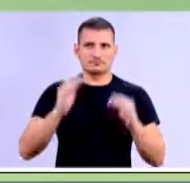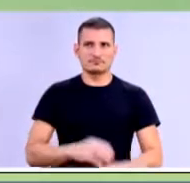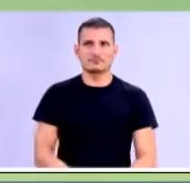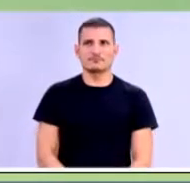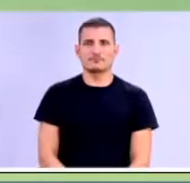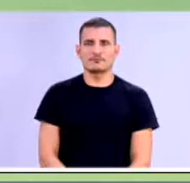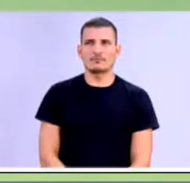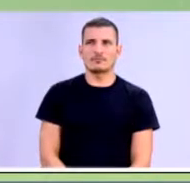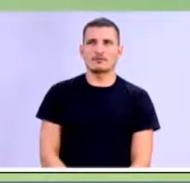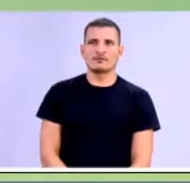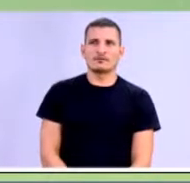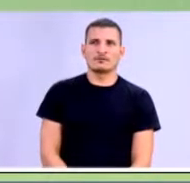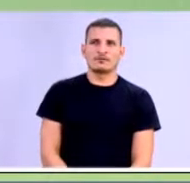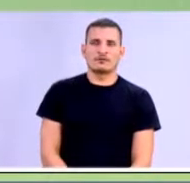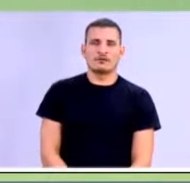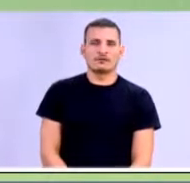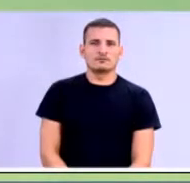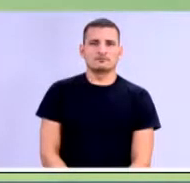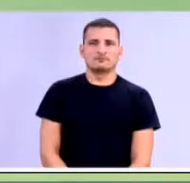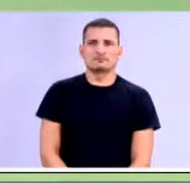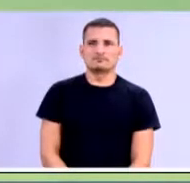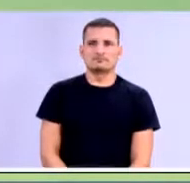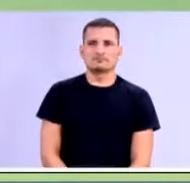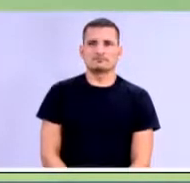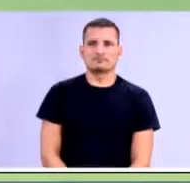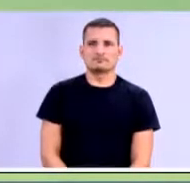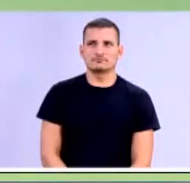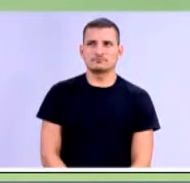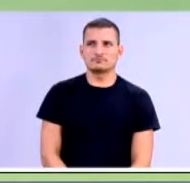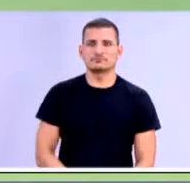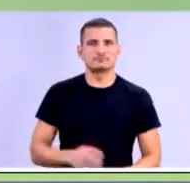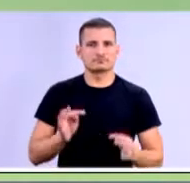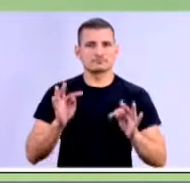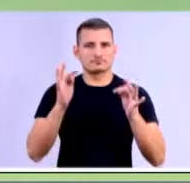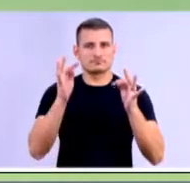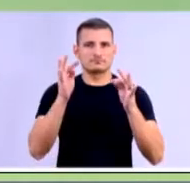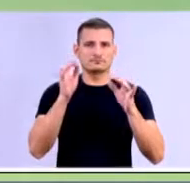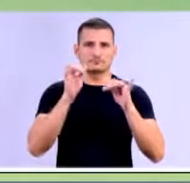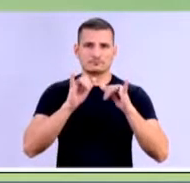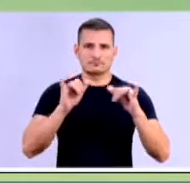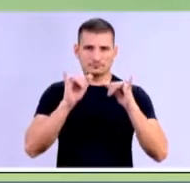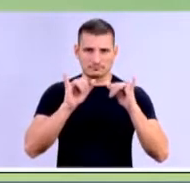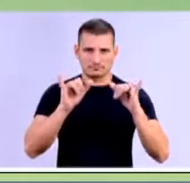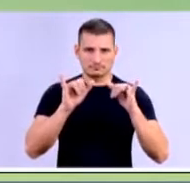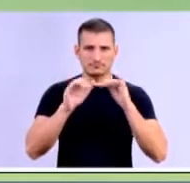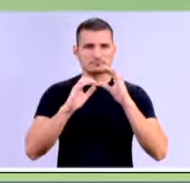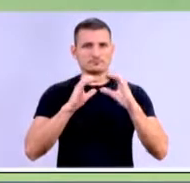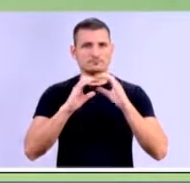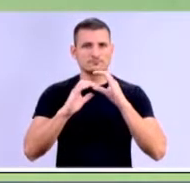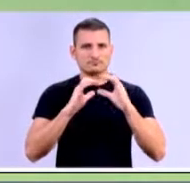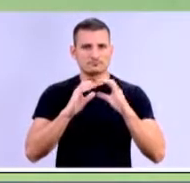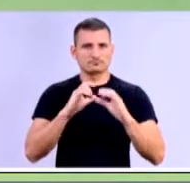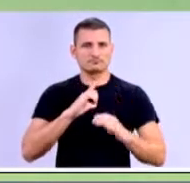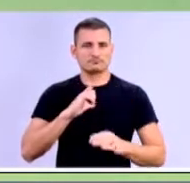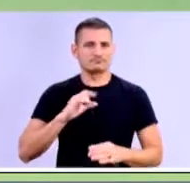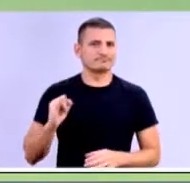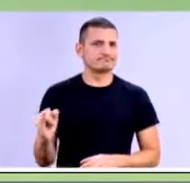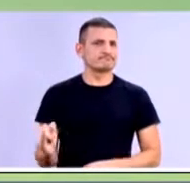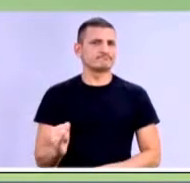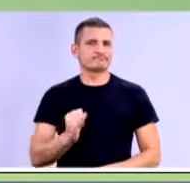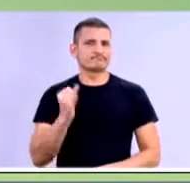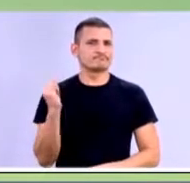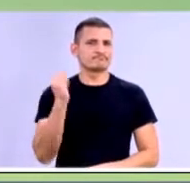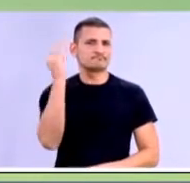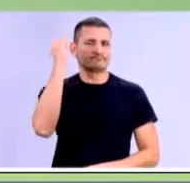As tecnologias da informação e da comunicação têm uma grande importância para